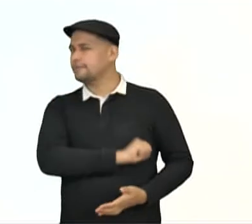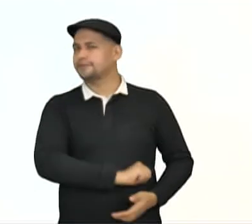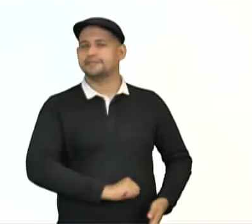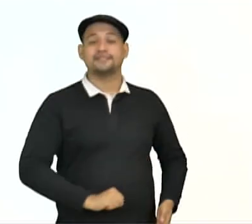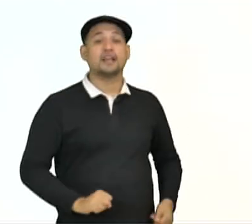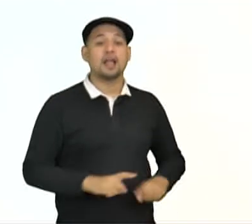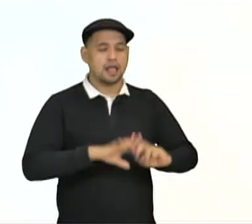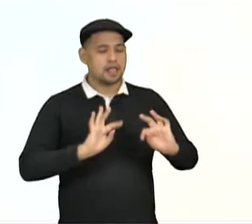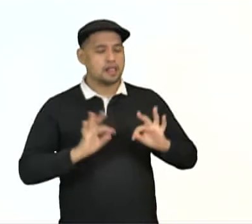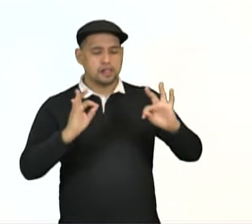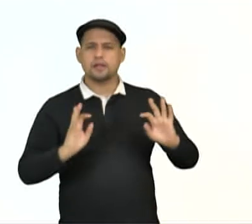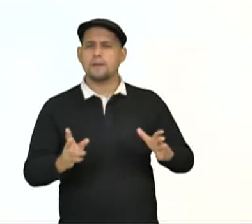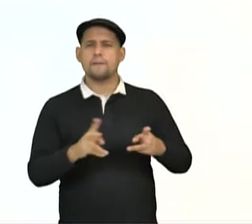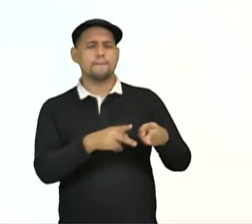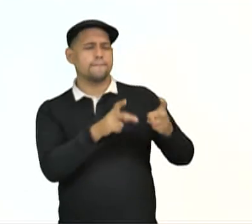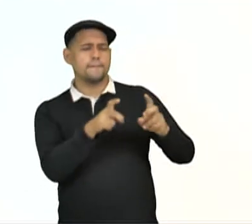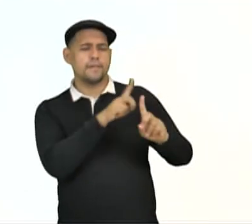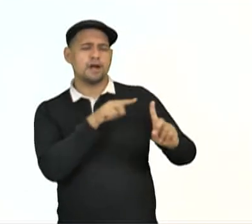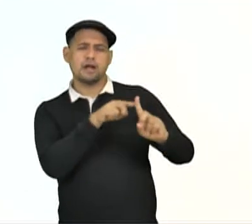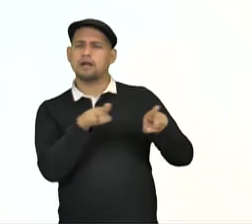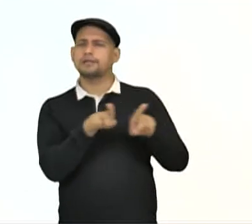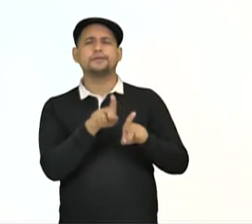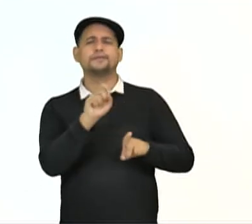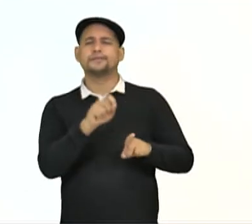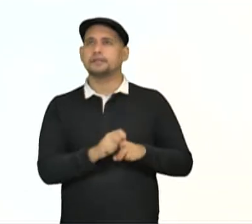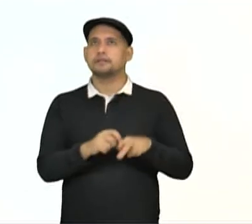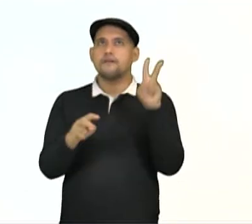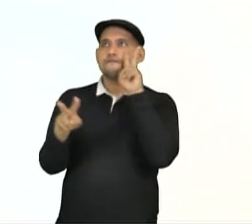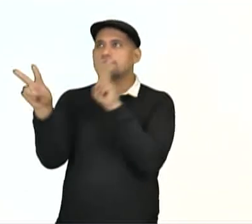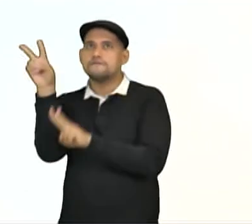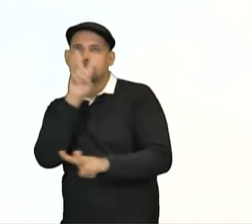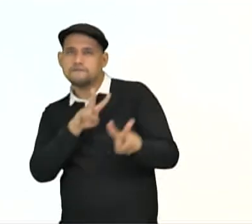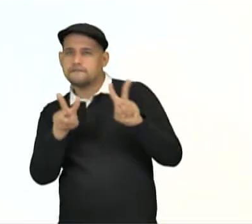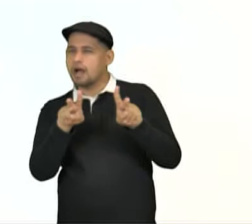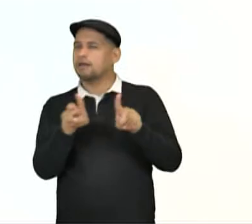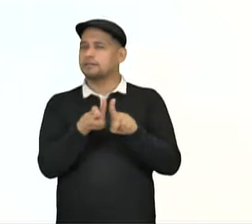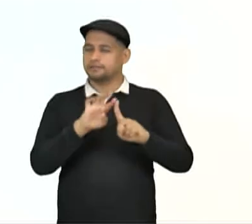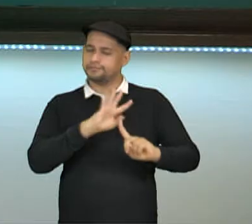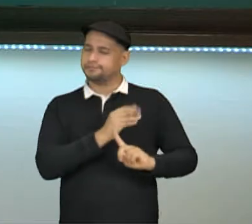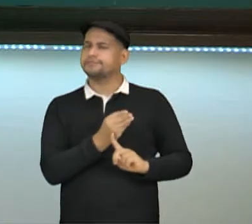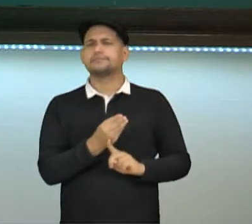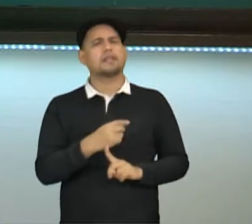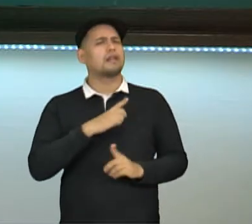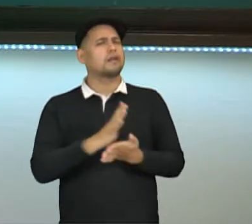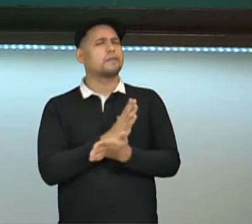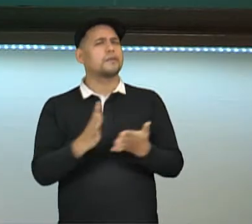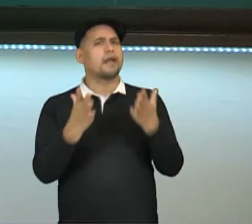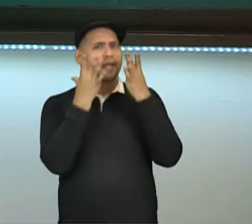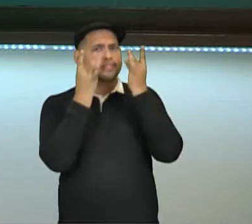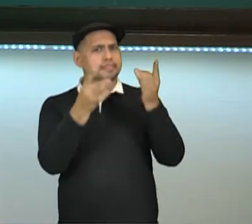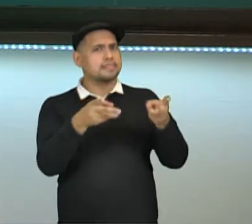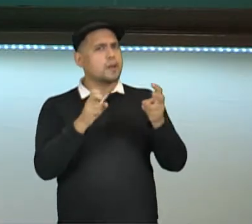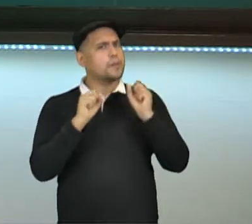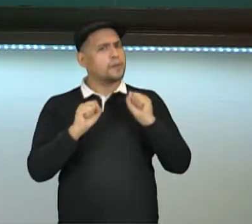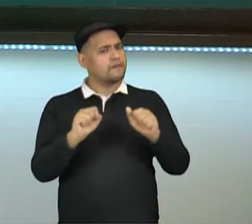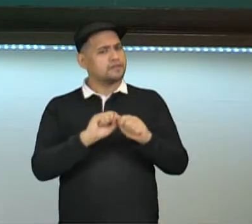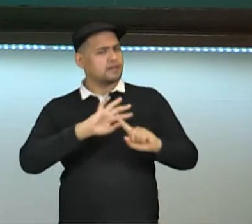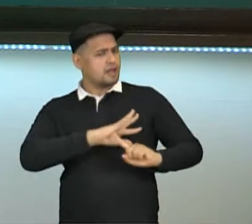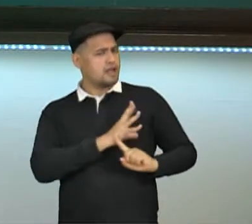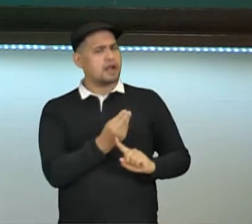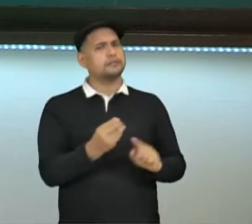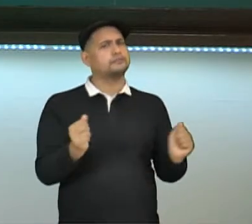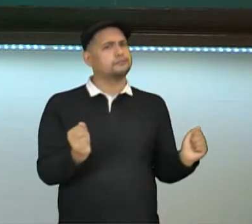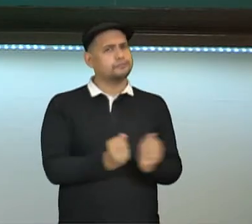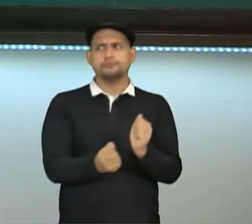Quais tecnologias hoje poderiam ser objeto de fascinação para artistas produzirem arte? Tem alguma coisa que chama atenção que eu posso fazer arte a partir desse